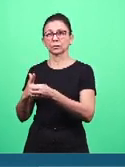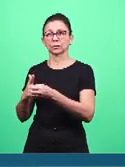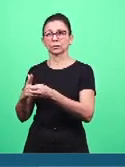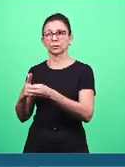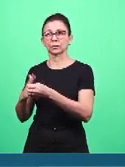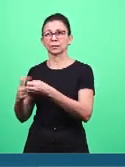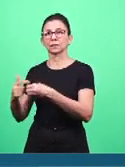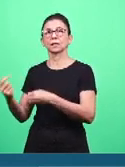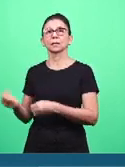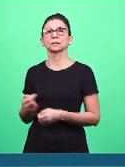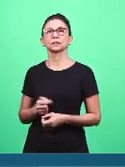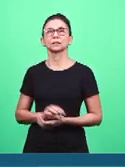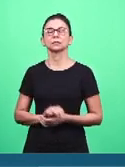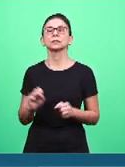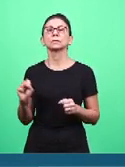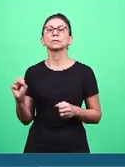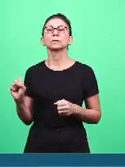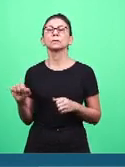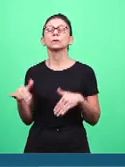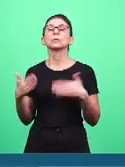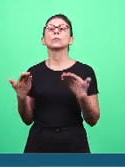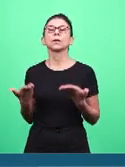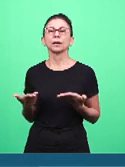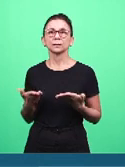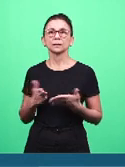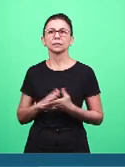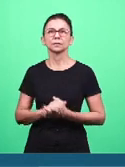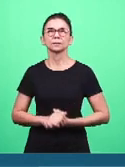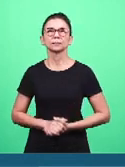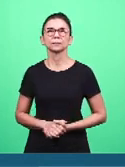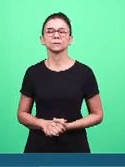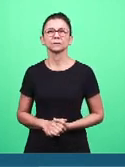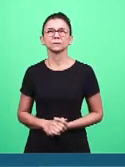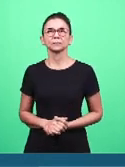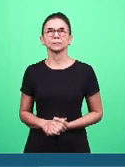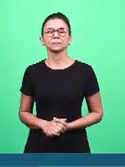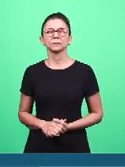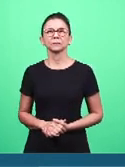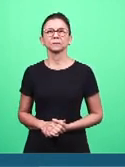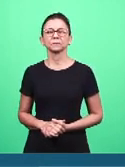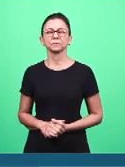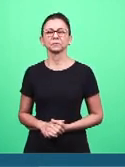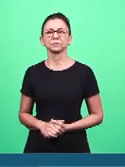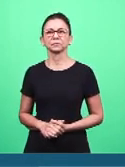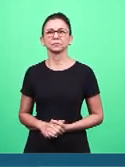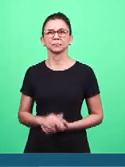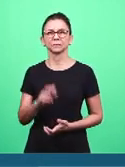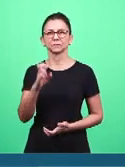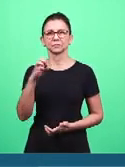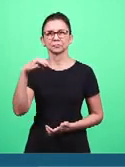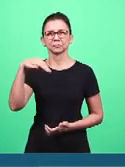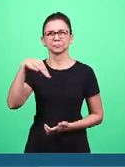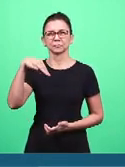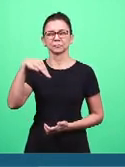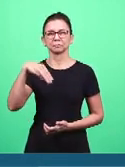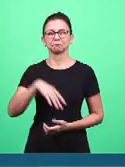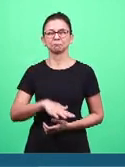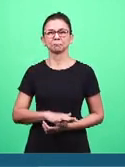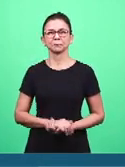de Jerusalém, porque o problema é mudar os muros, mudar as portas, consertar, não